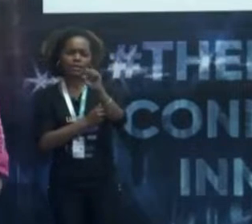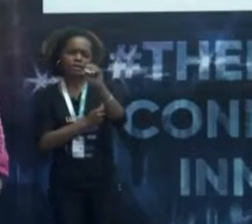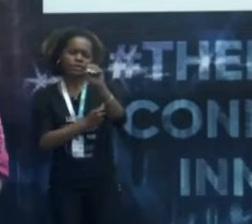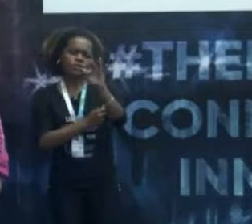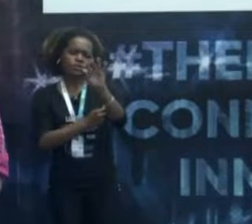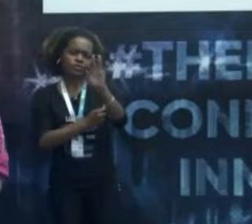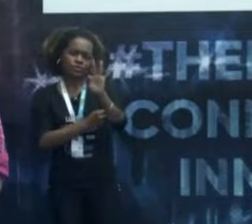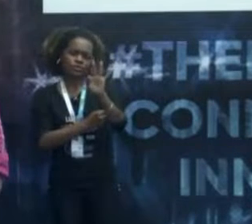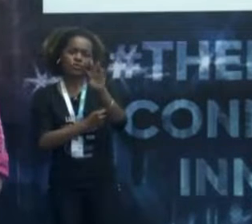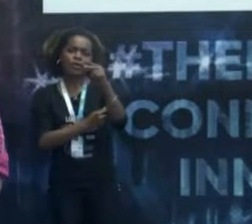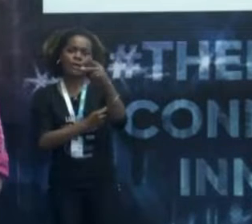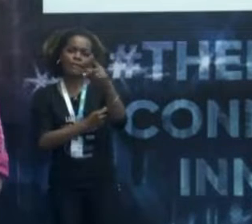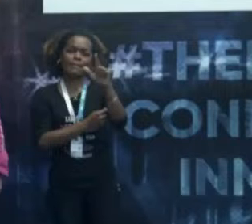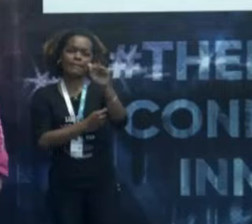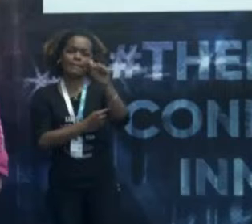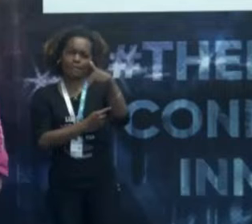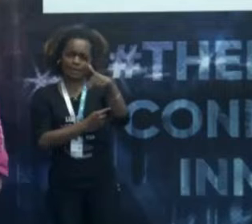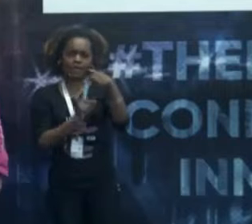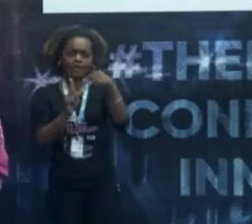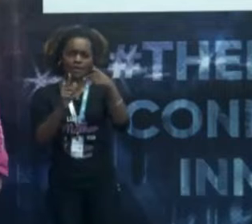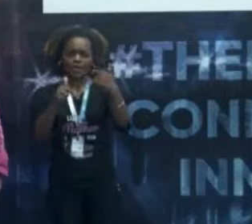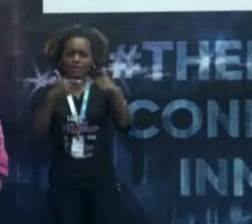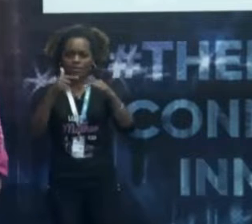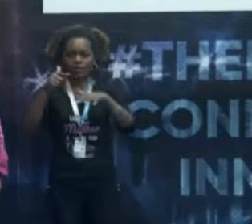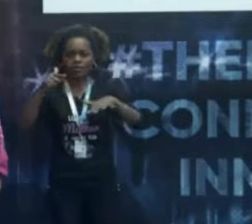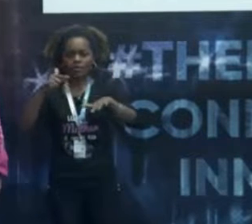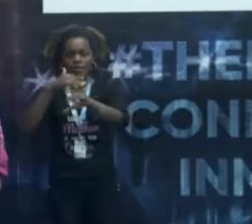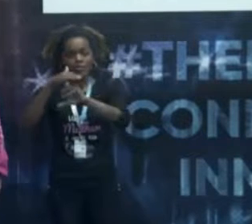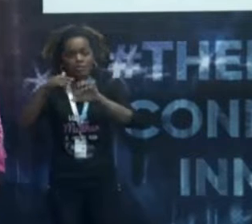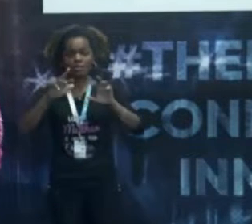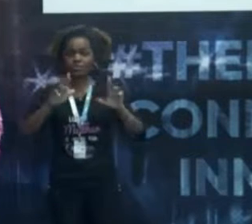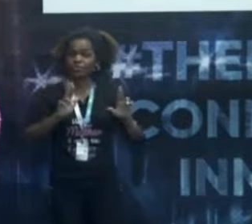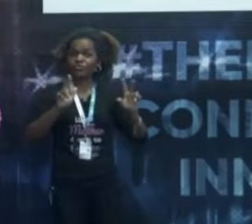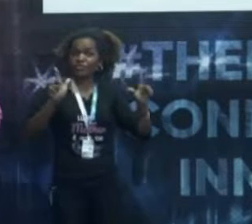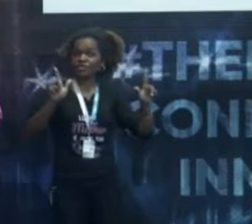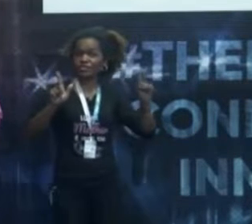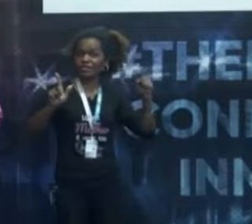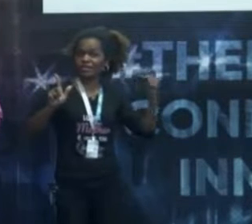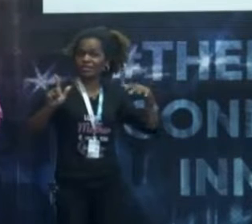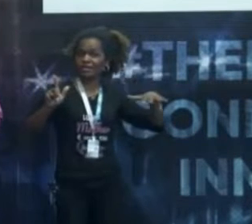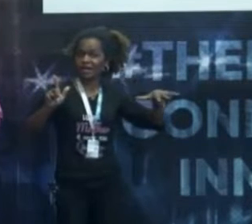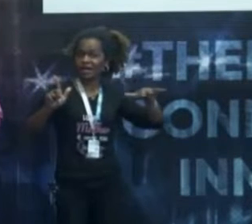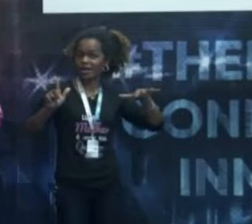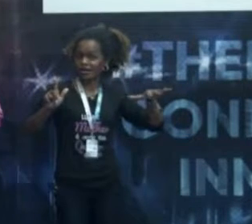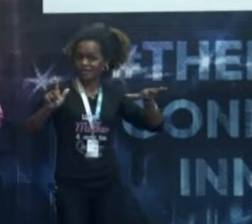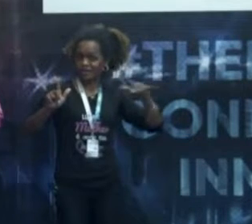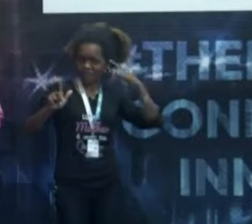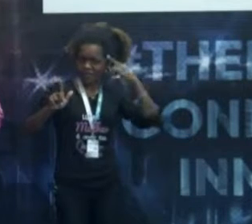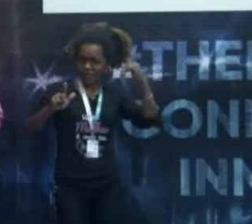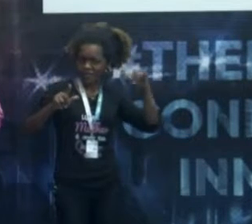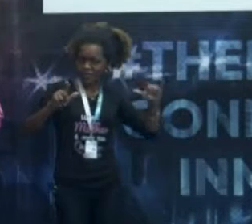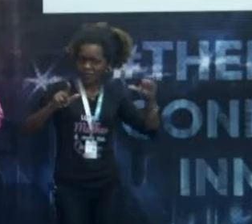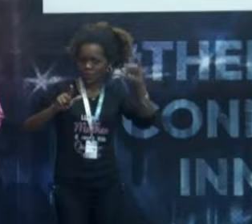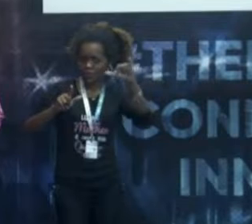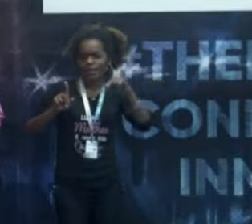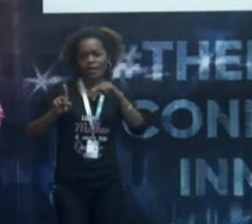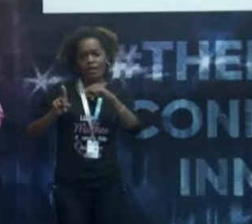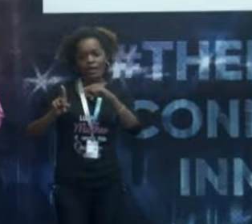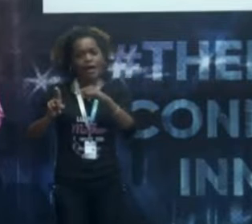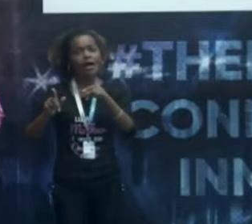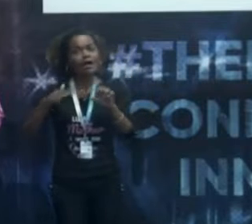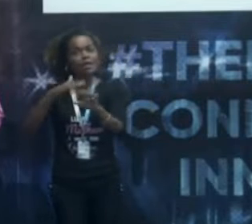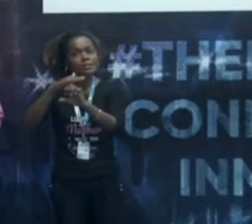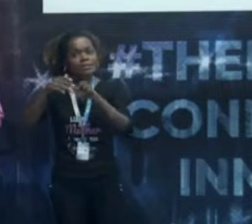Softplan foi uma realidade um pouco diferente. A gente precisava contratar pessoas, tinha essa necessidade